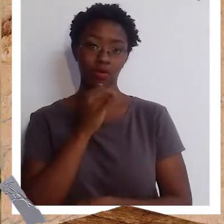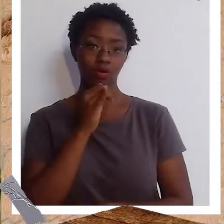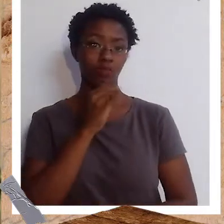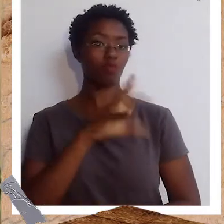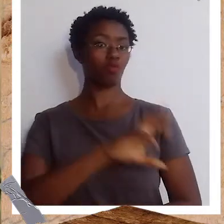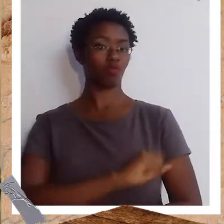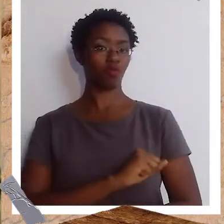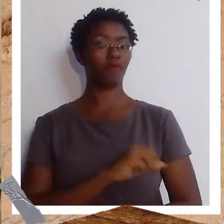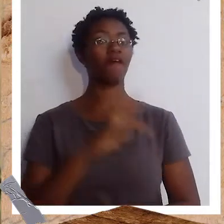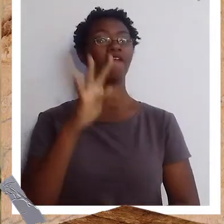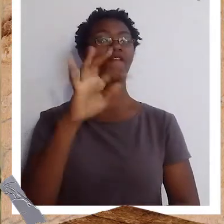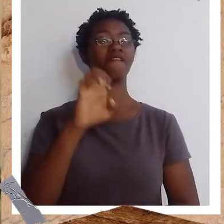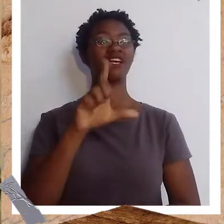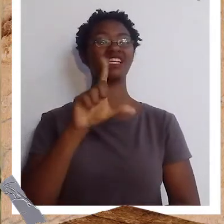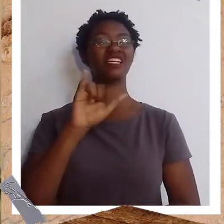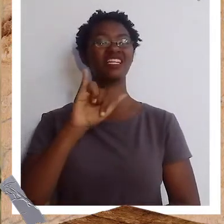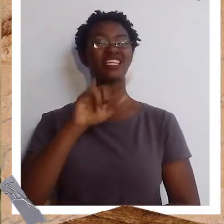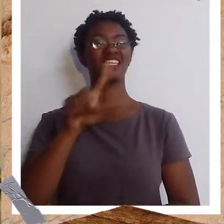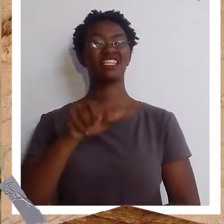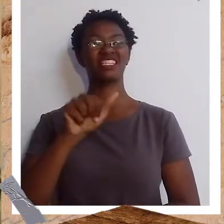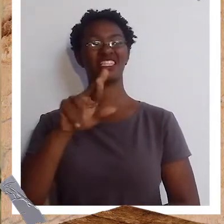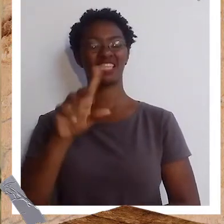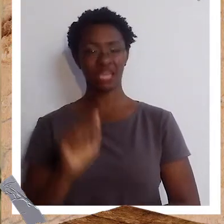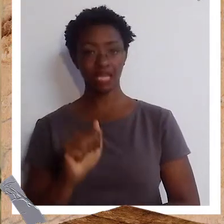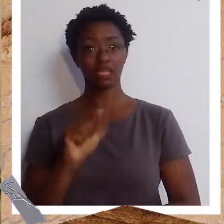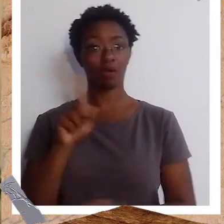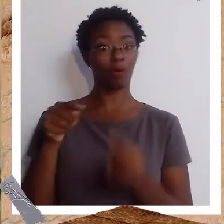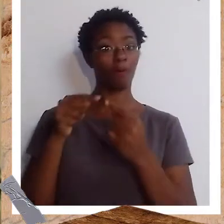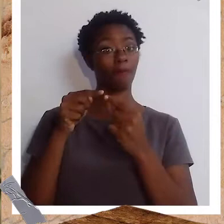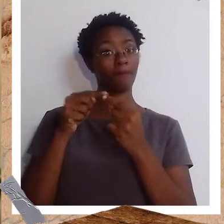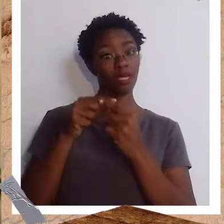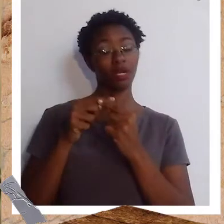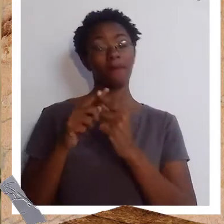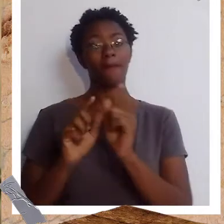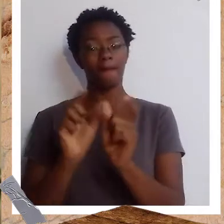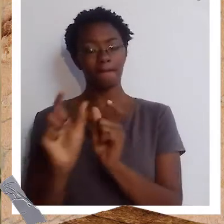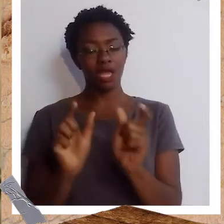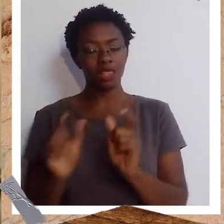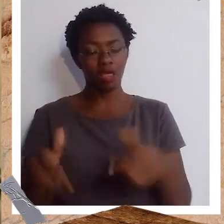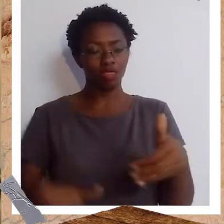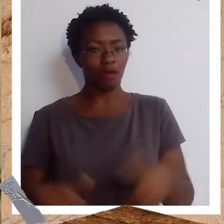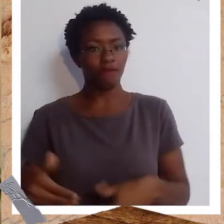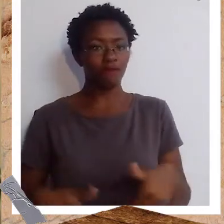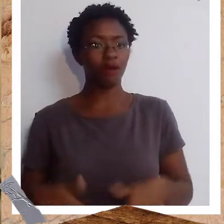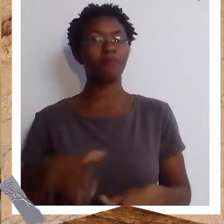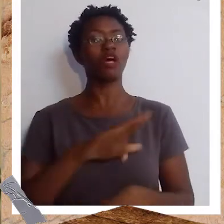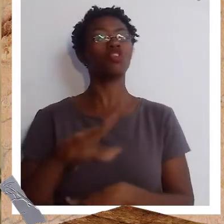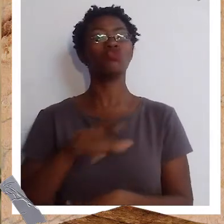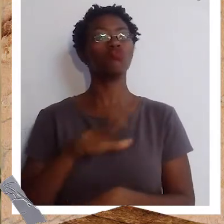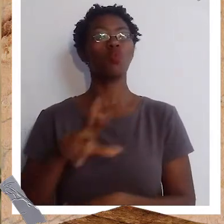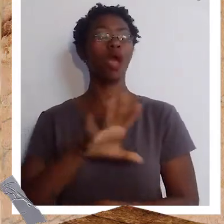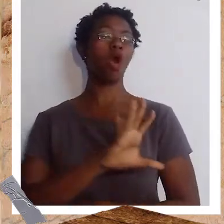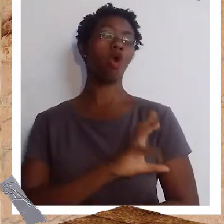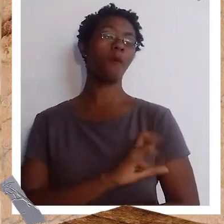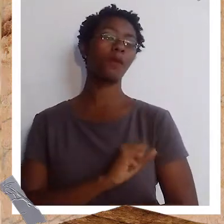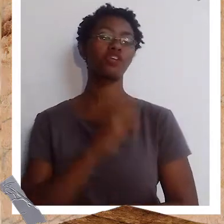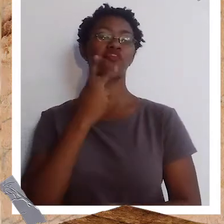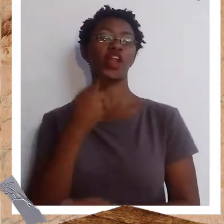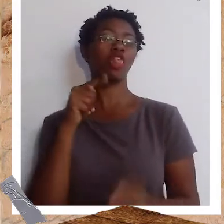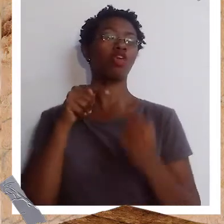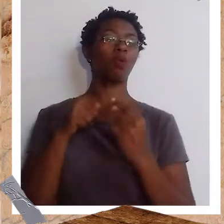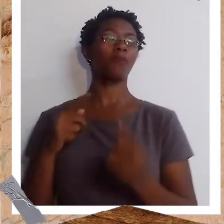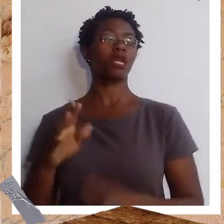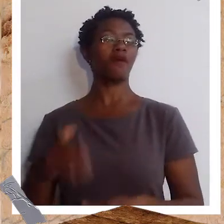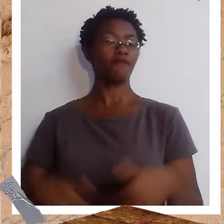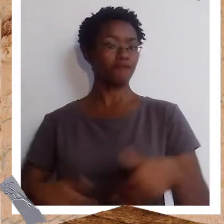romance chamado A Felizarda é rebatizado para Pedaços da Fome, sendo que não se trata de modo algum de um romance